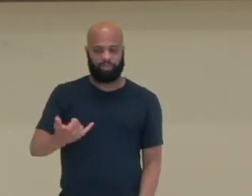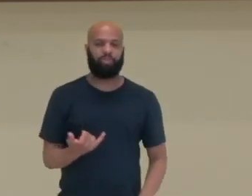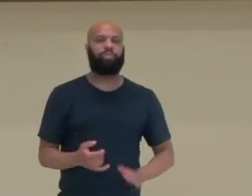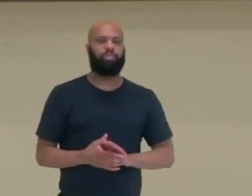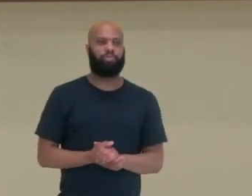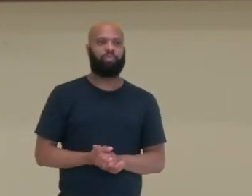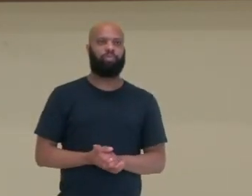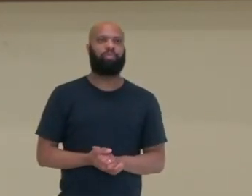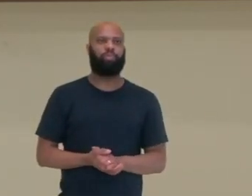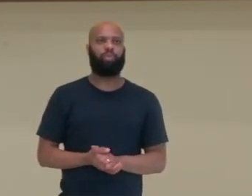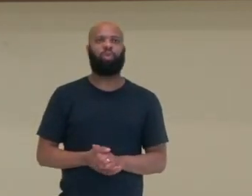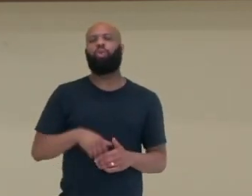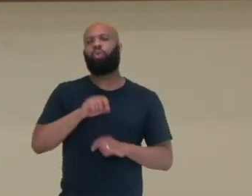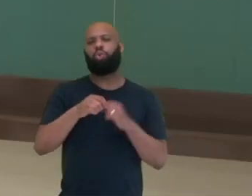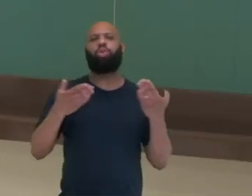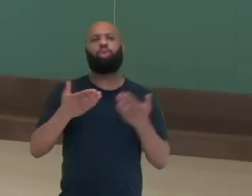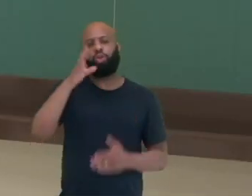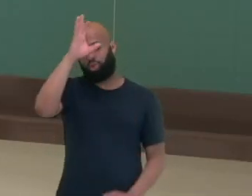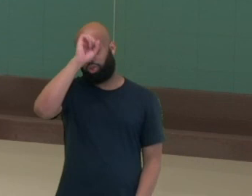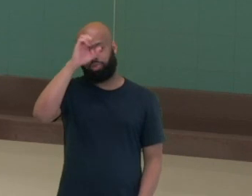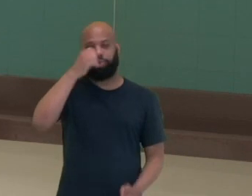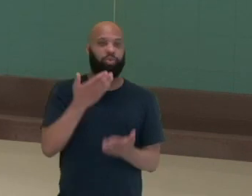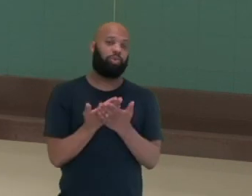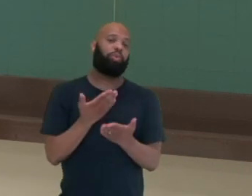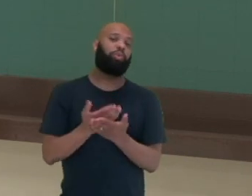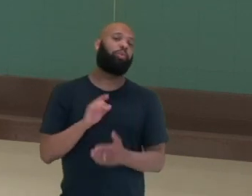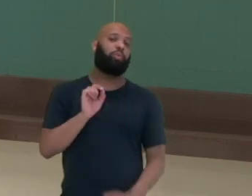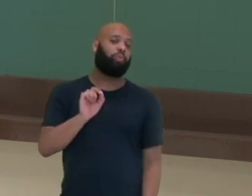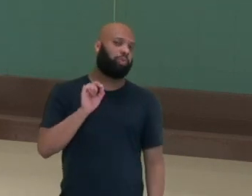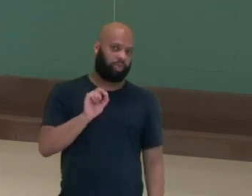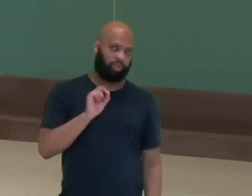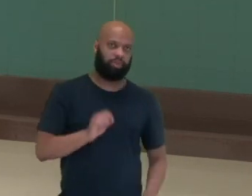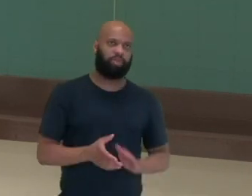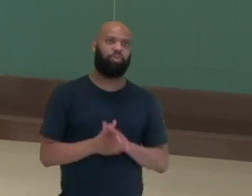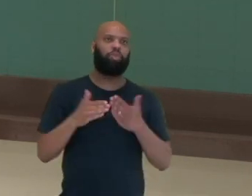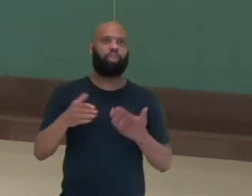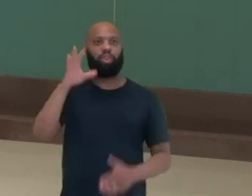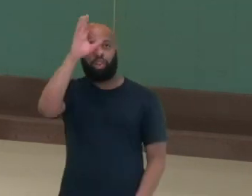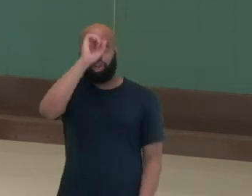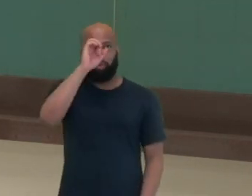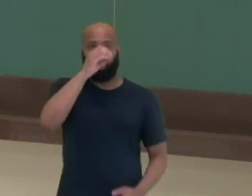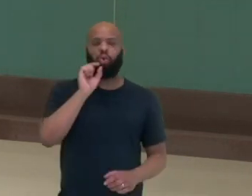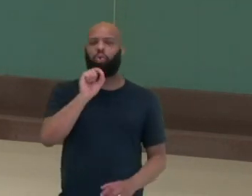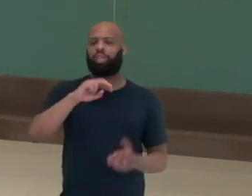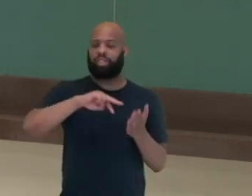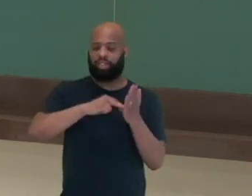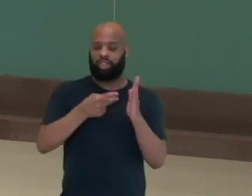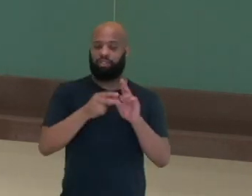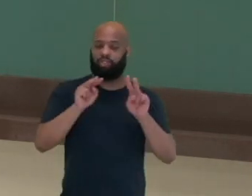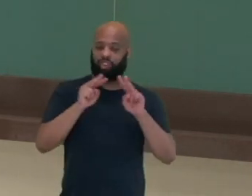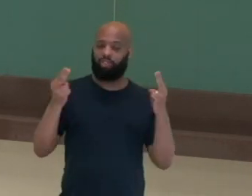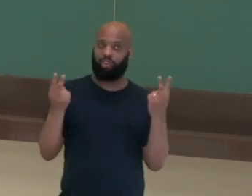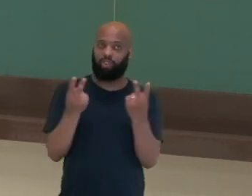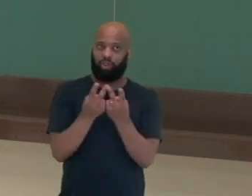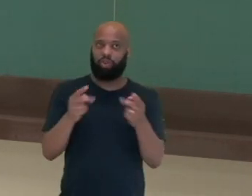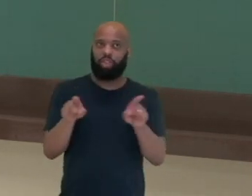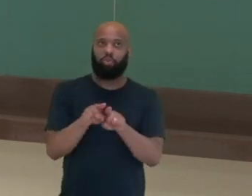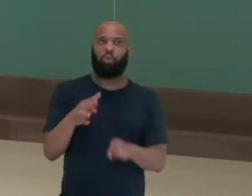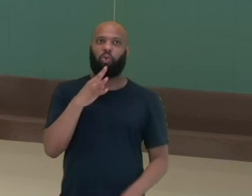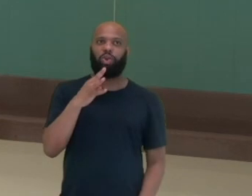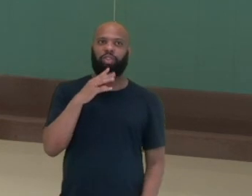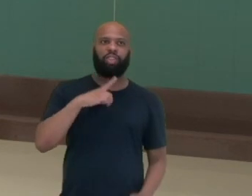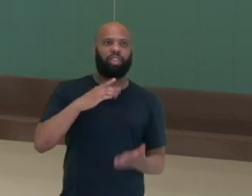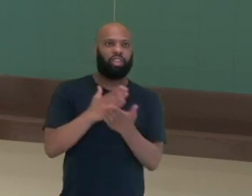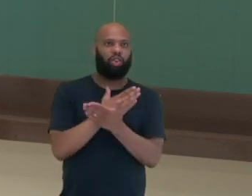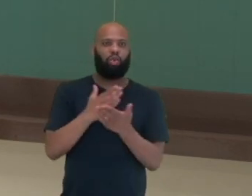Então, beleza. E aí, né, o que que nós vimos na aulinha de hoje? Aprendemos o que que é volume, tá? Conhecemos